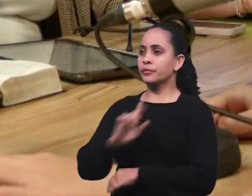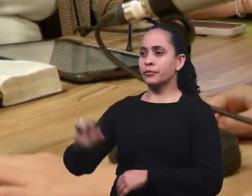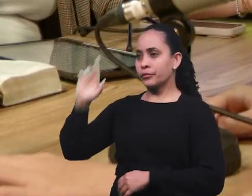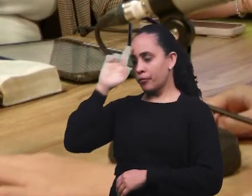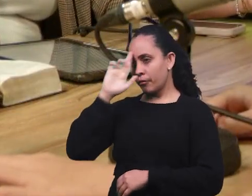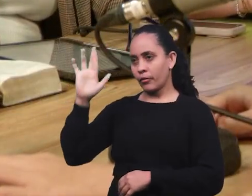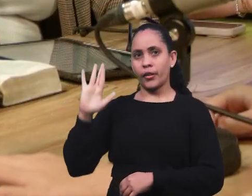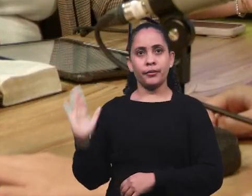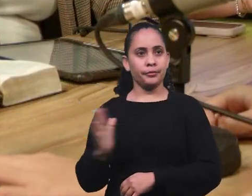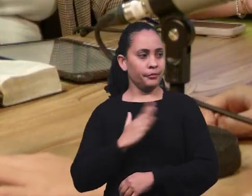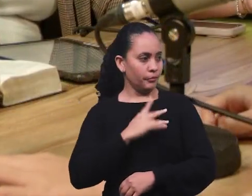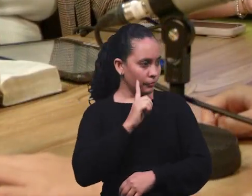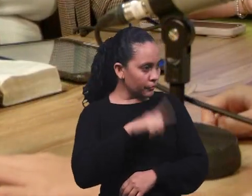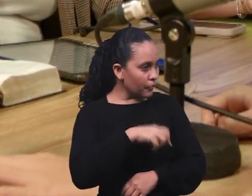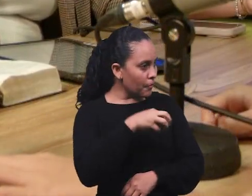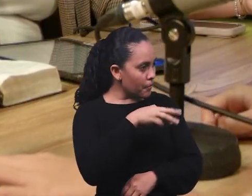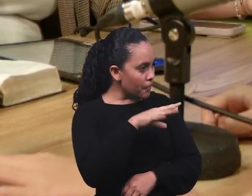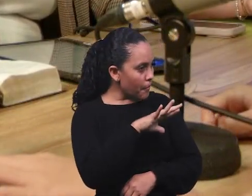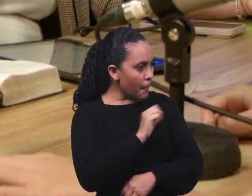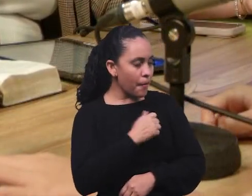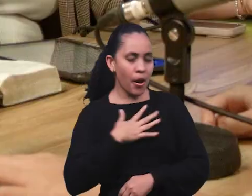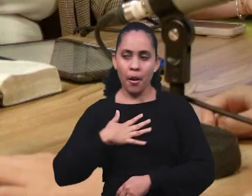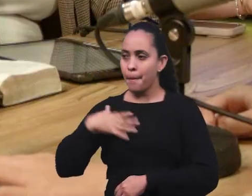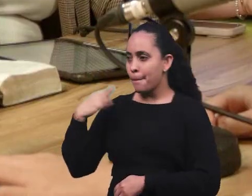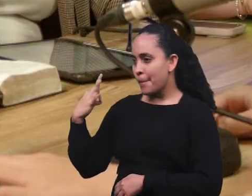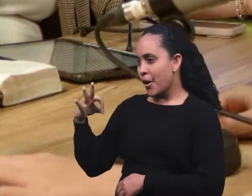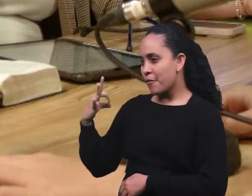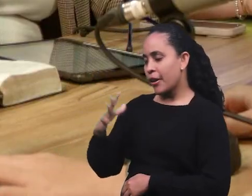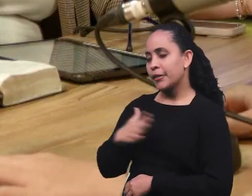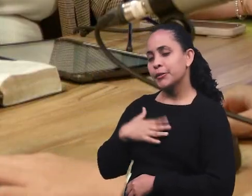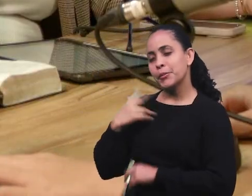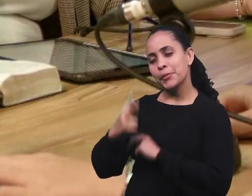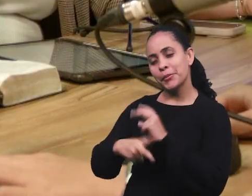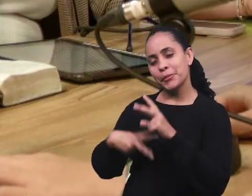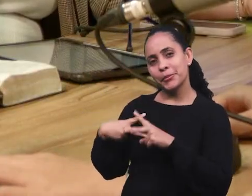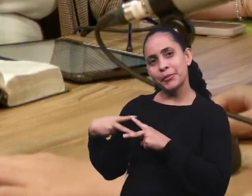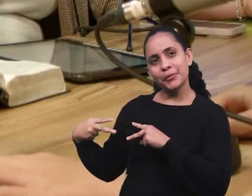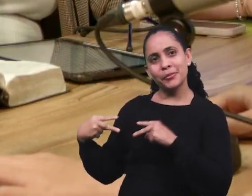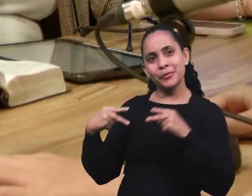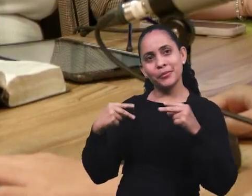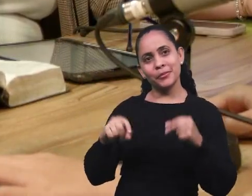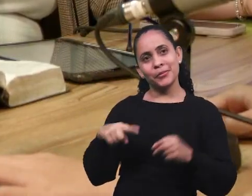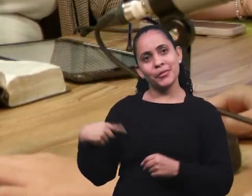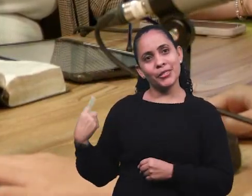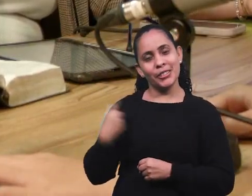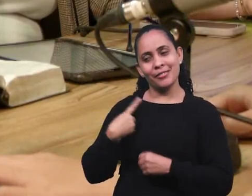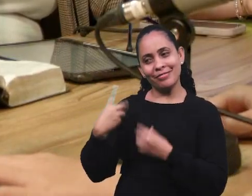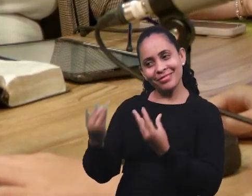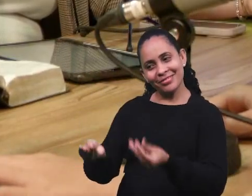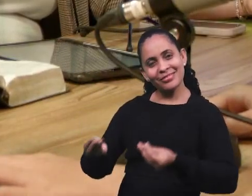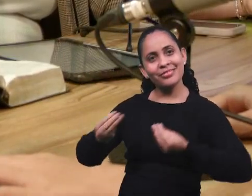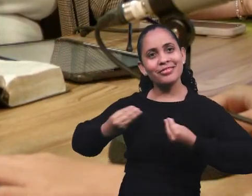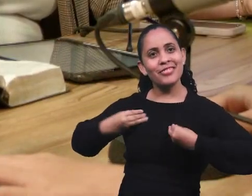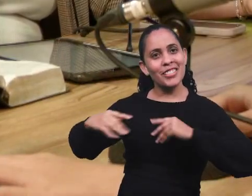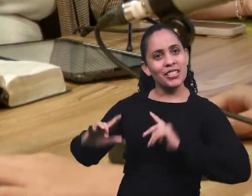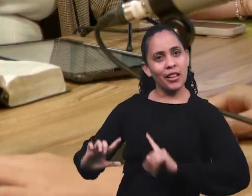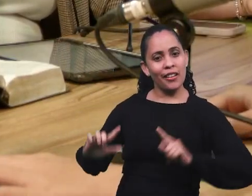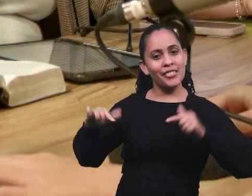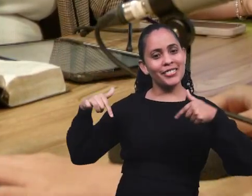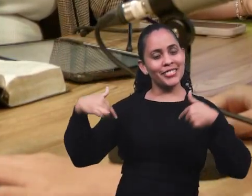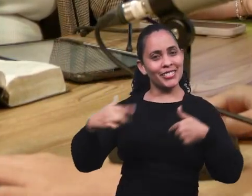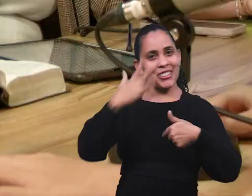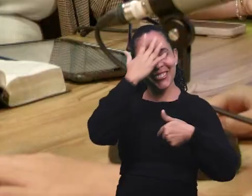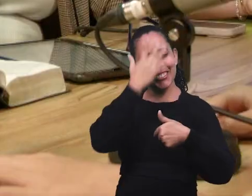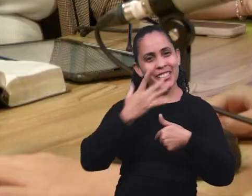isso. Não é mesmo, Mara? Perfeito. São presentes que o Senhor nos dá, essas operações do